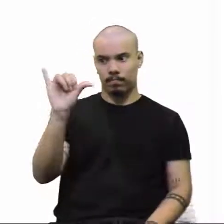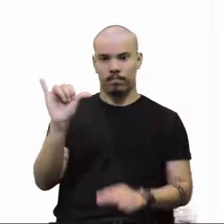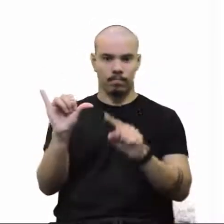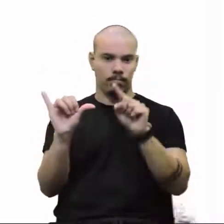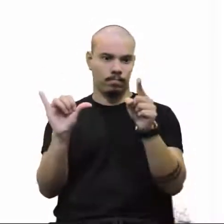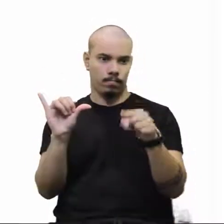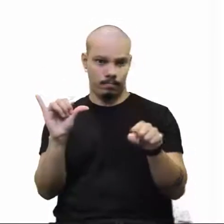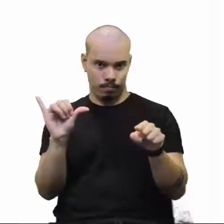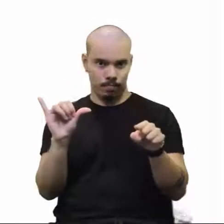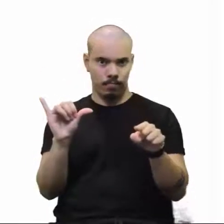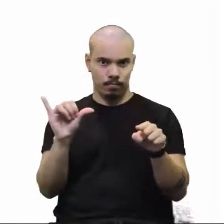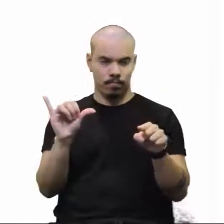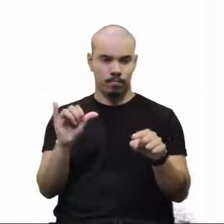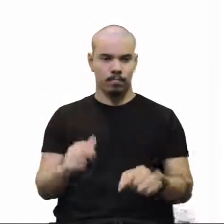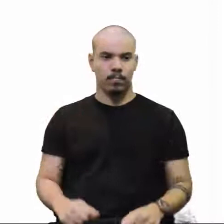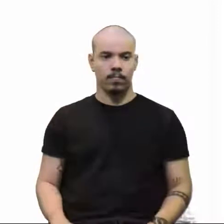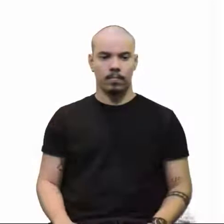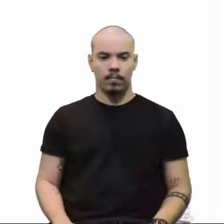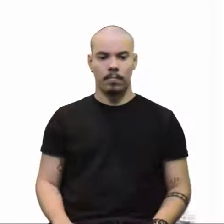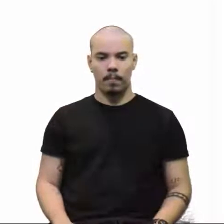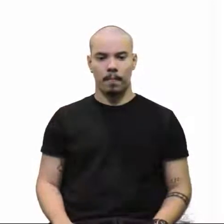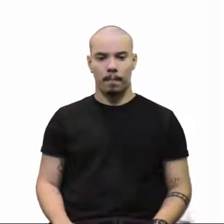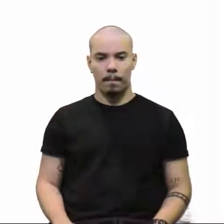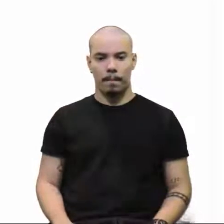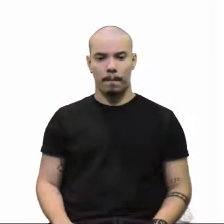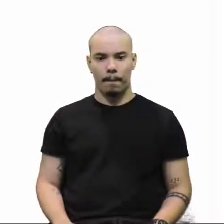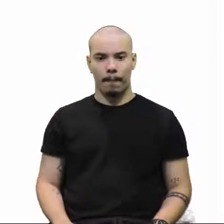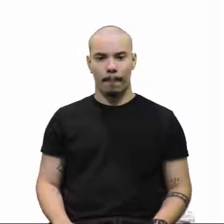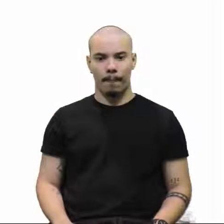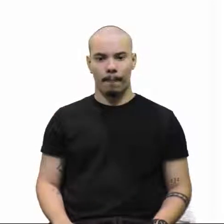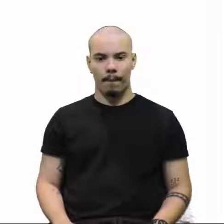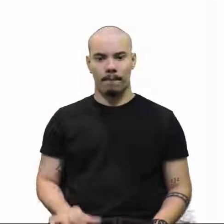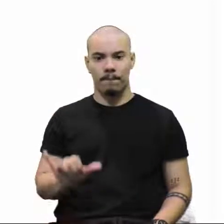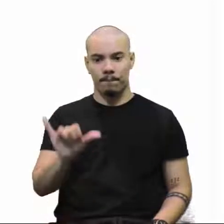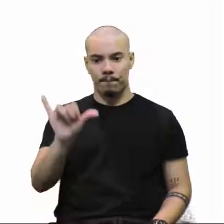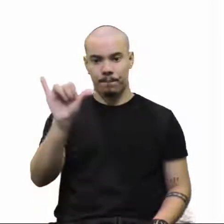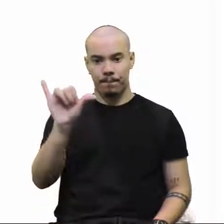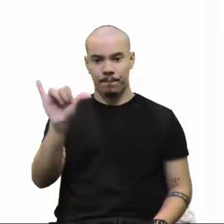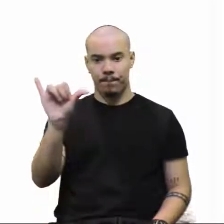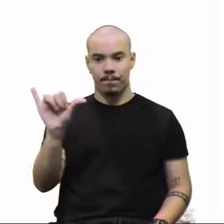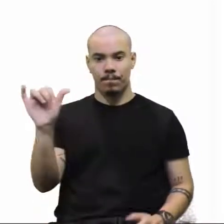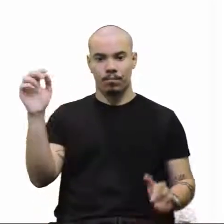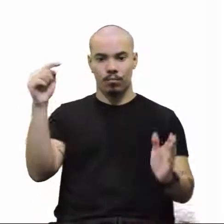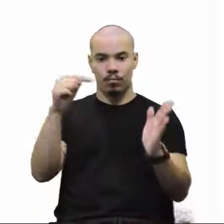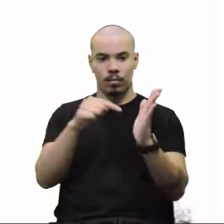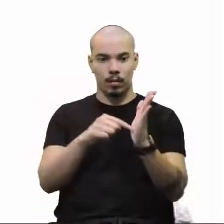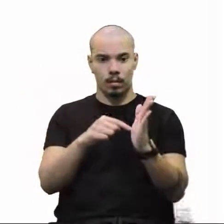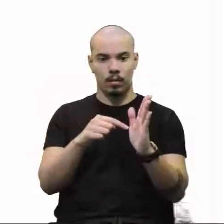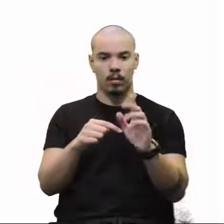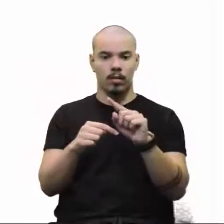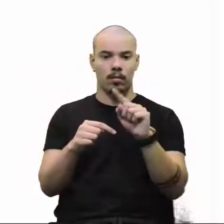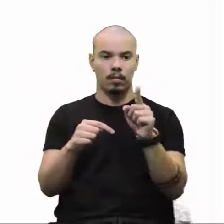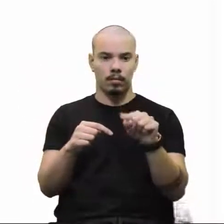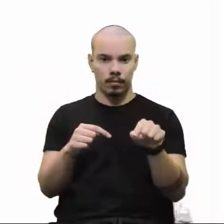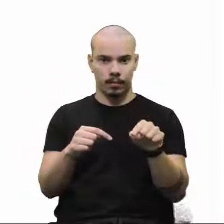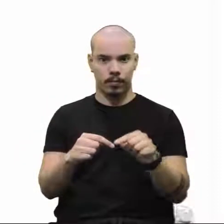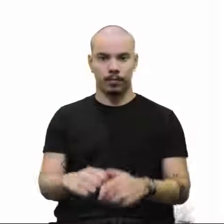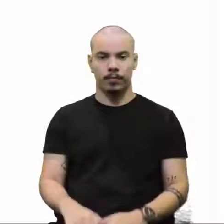do Y. Isso. Sempre trocando aí. Então, de Y para Z, né? Isso.